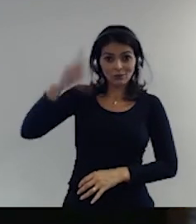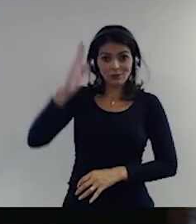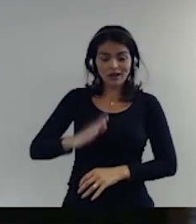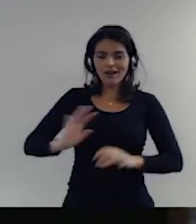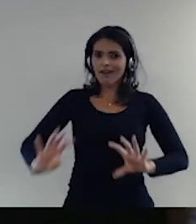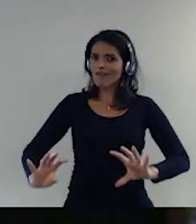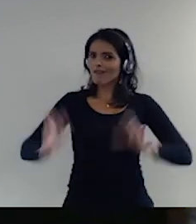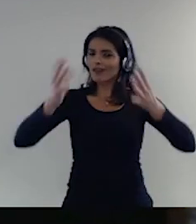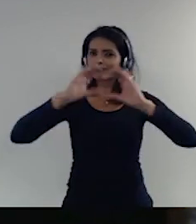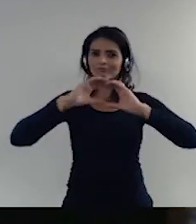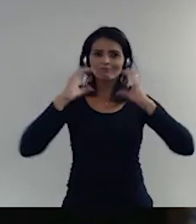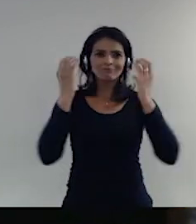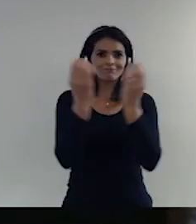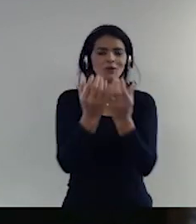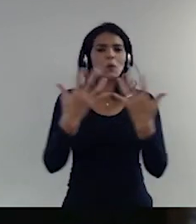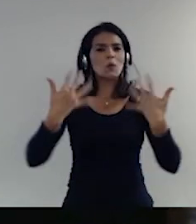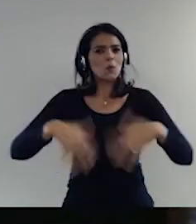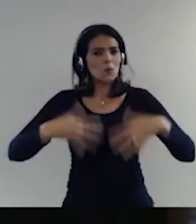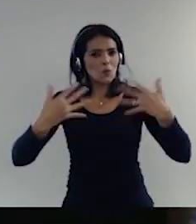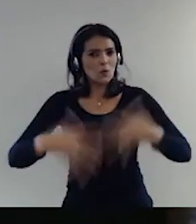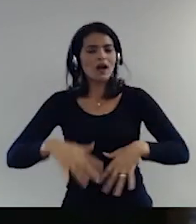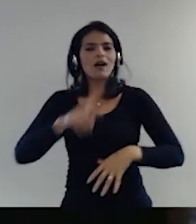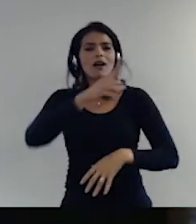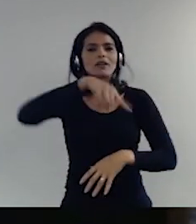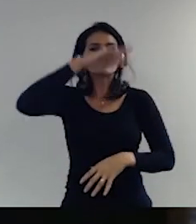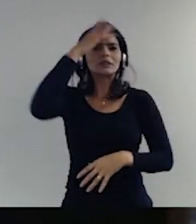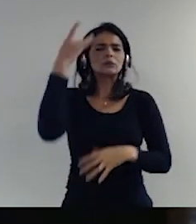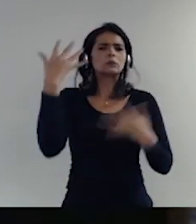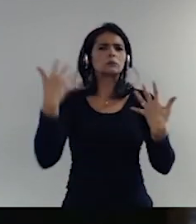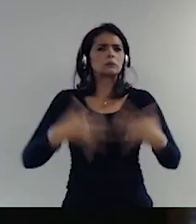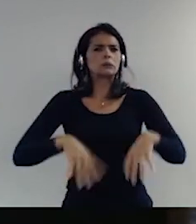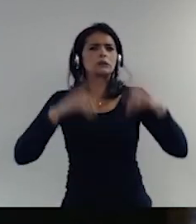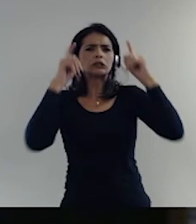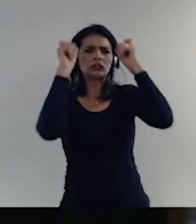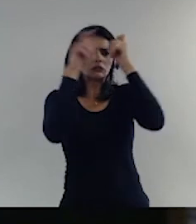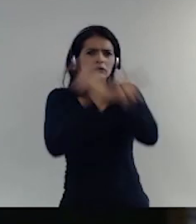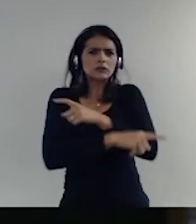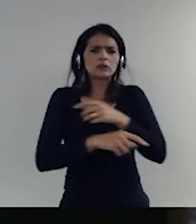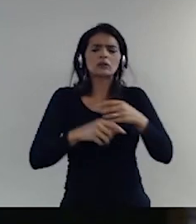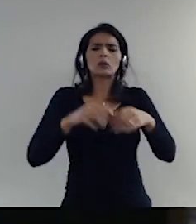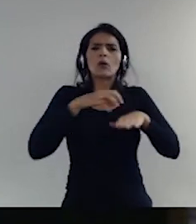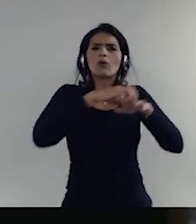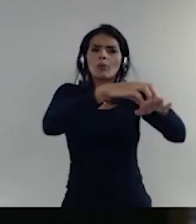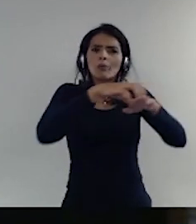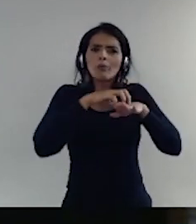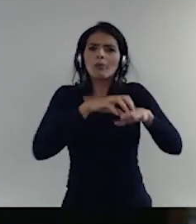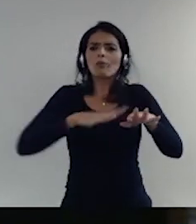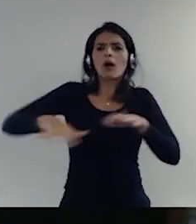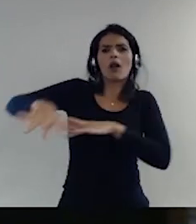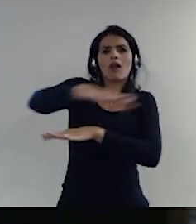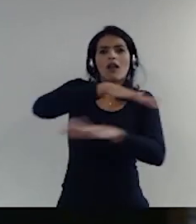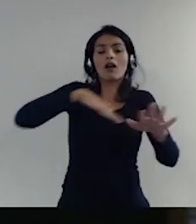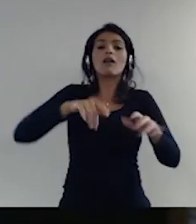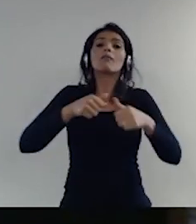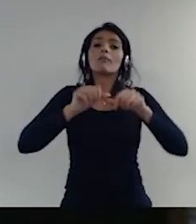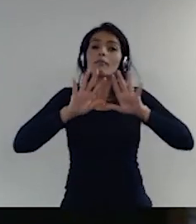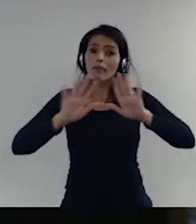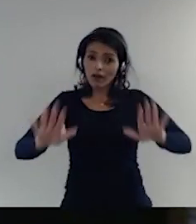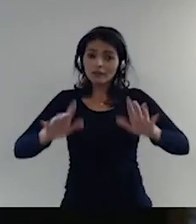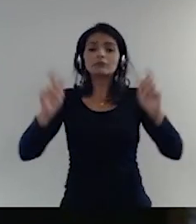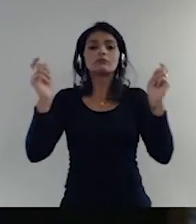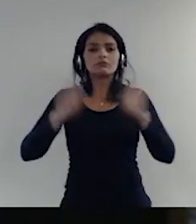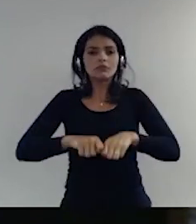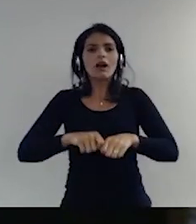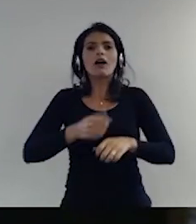né? Possibilitando que as pessoas, mesmo com todas as dificuldades de transporte, consigam ter acesso a um material de